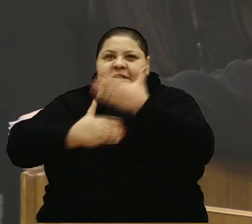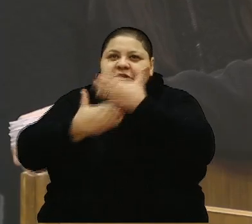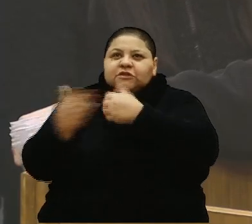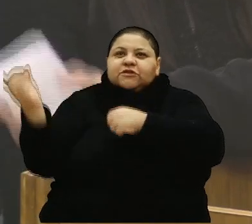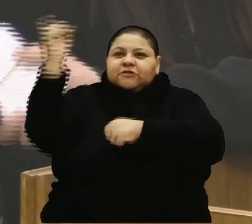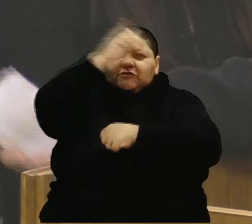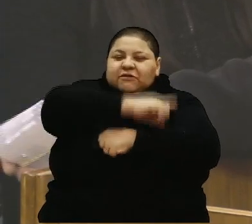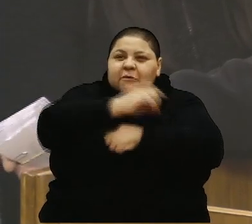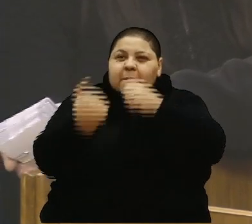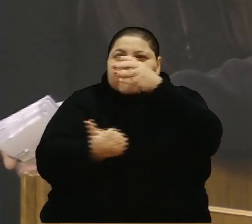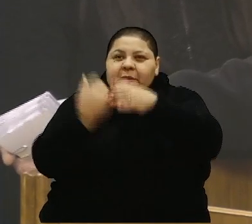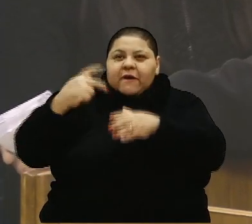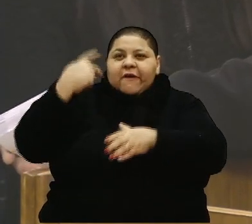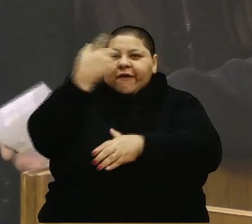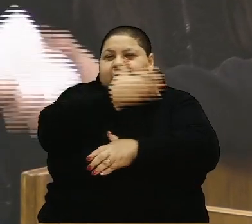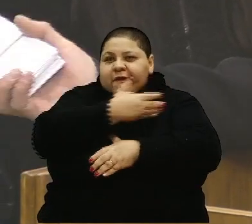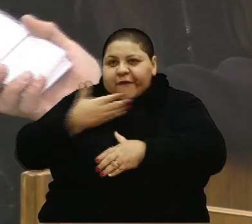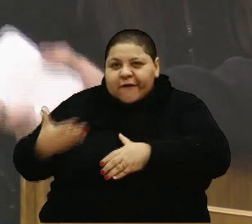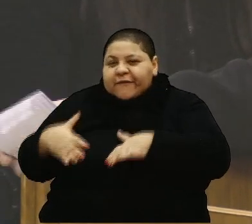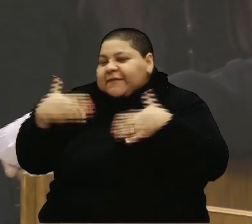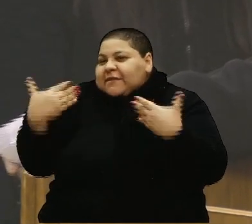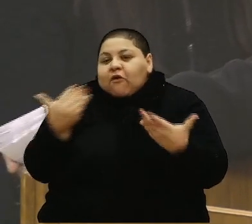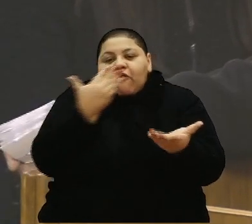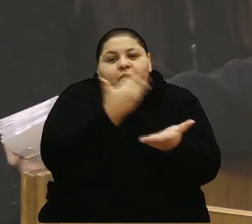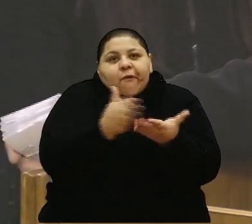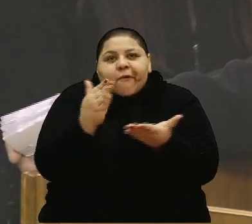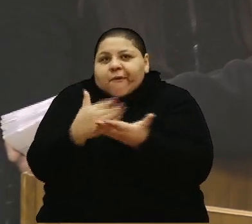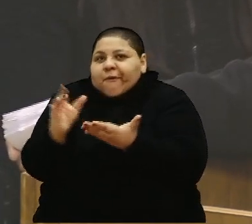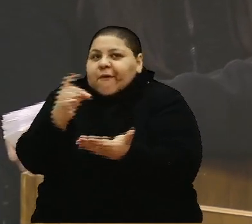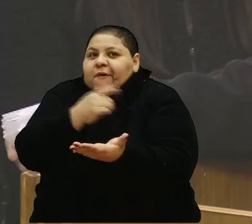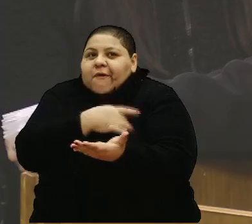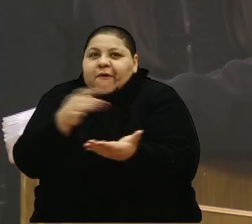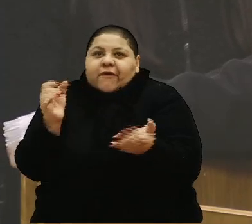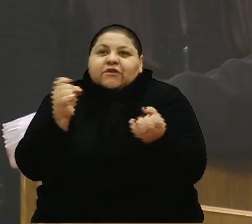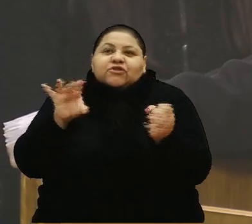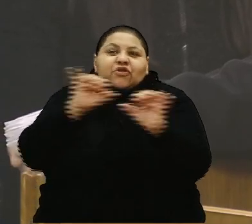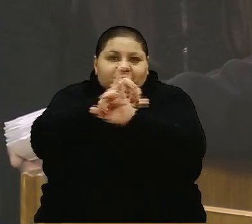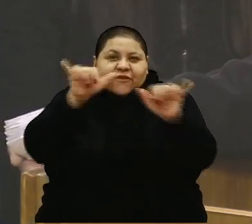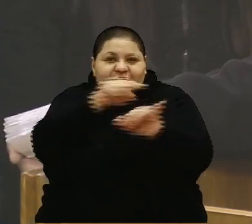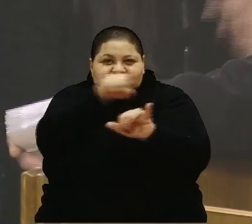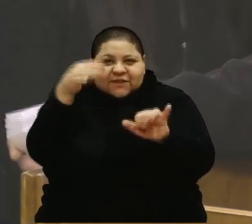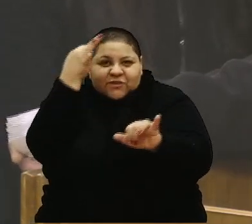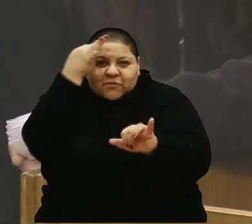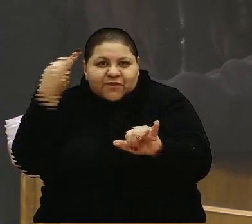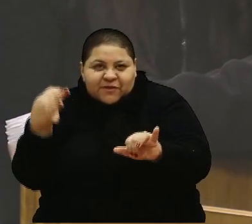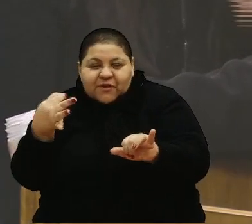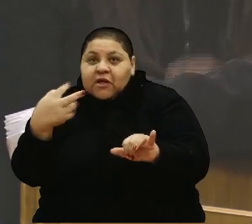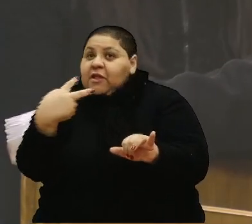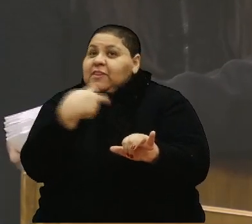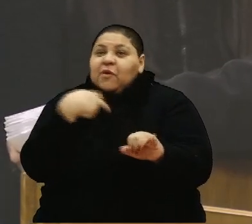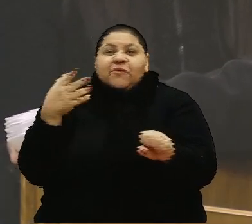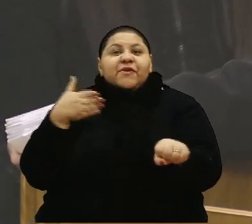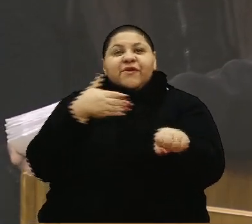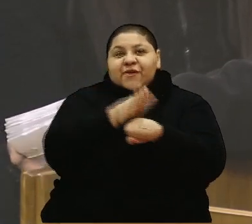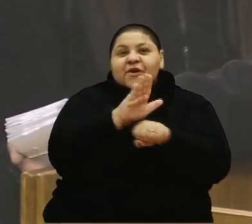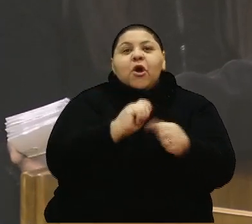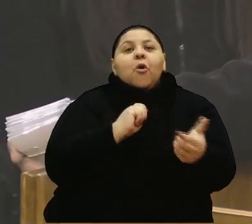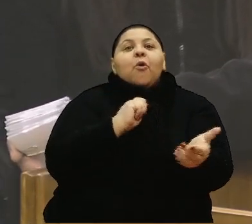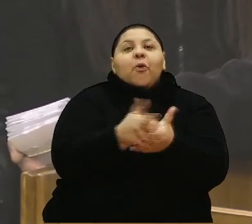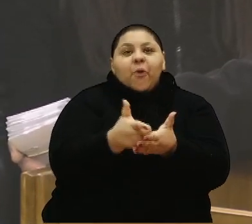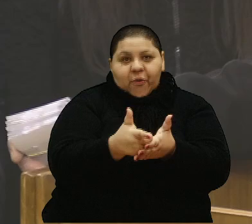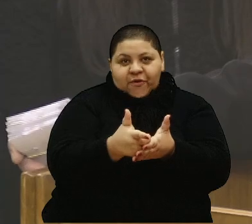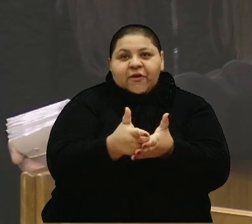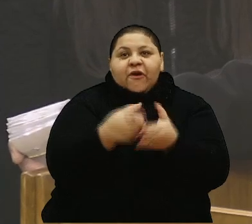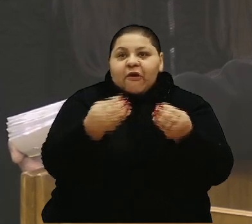social. Então, eles vão perdendo o medo. Então, ela era para dar essa mensagem, vocês entenderam, né? Quem não puder ir, compre